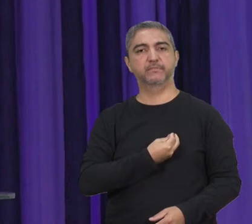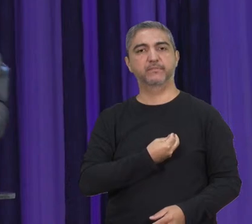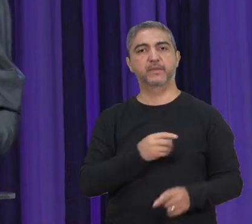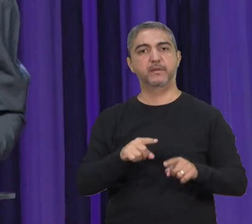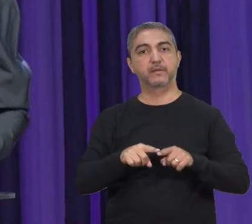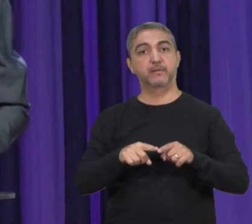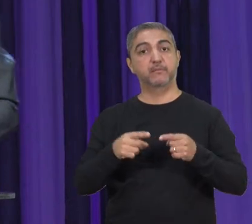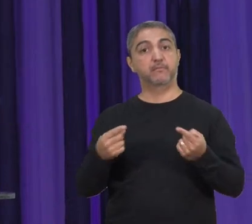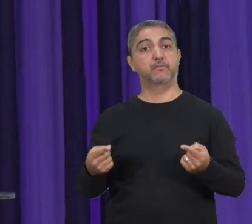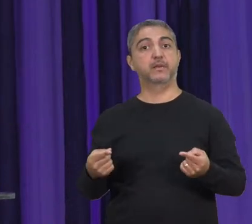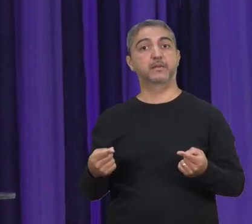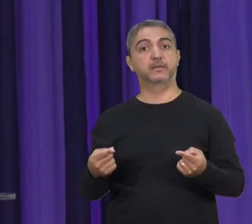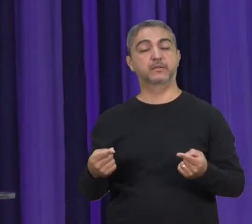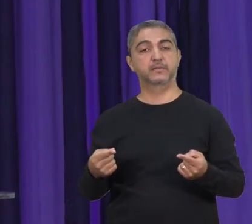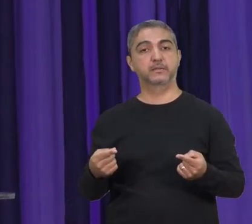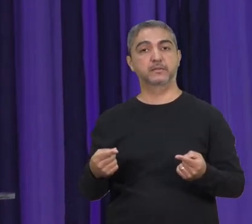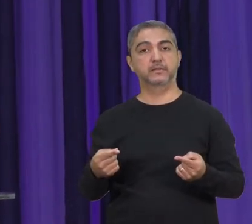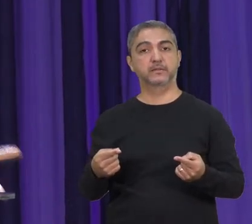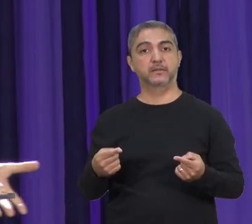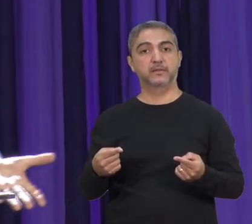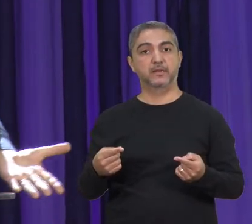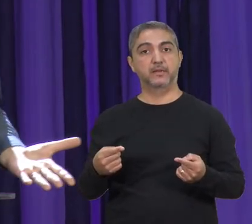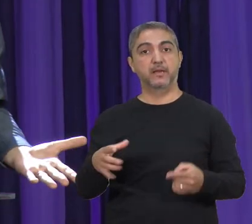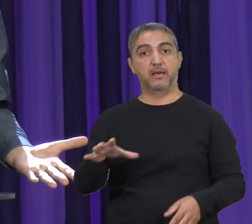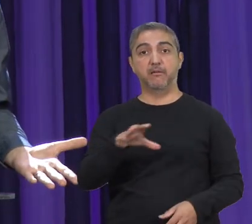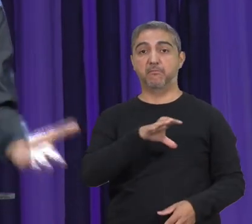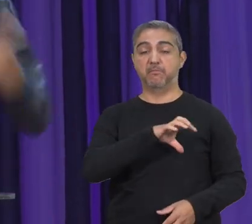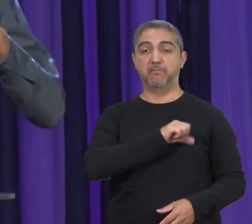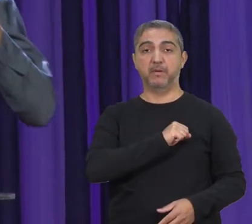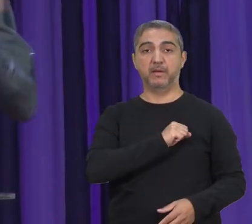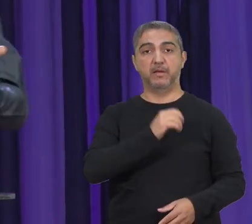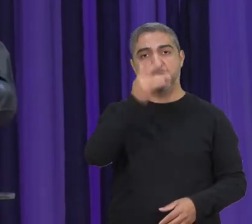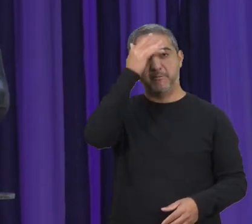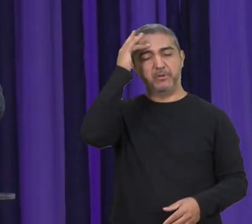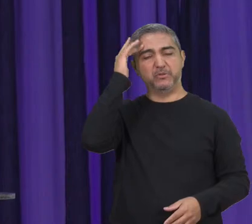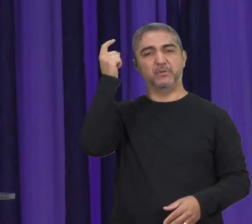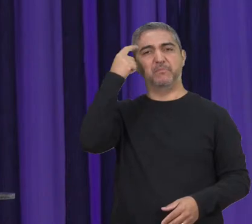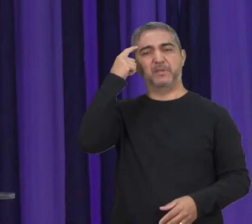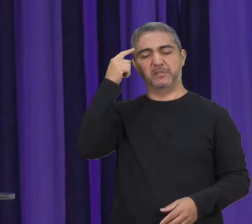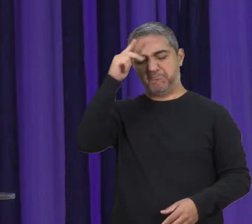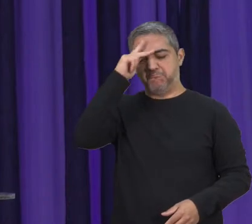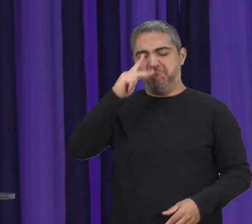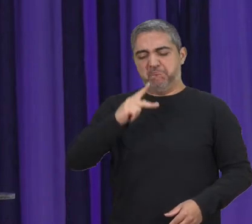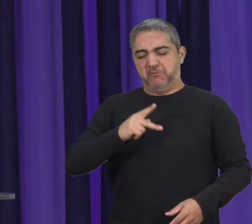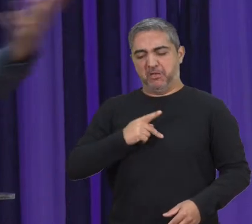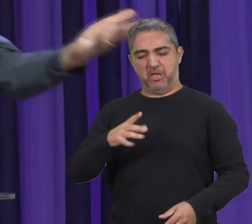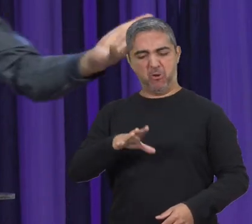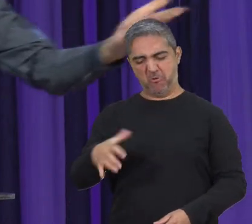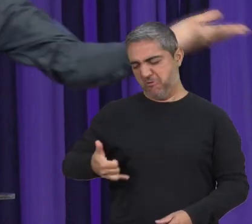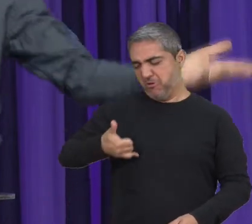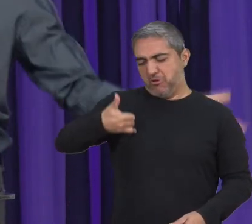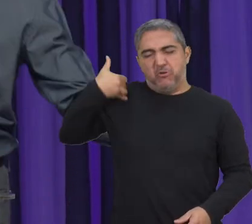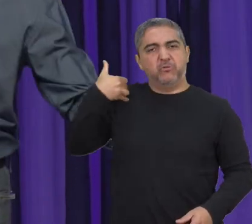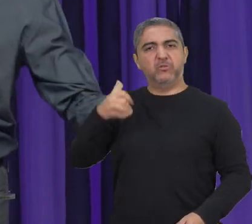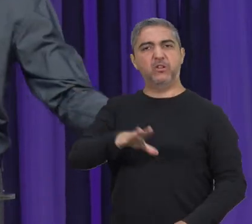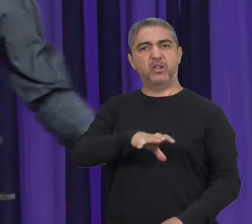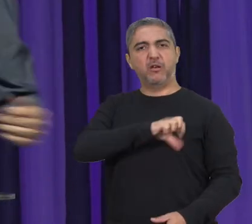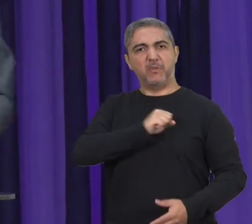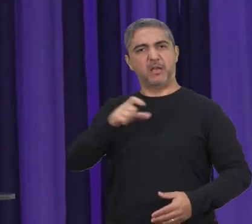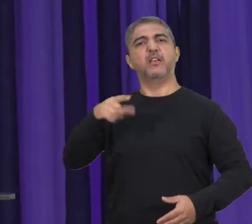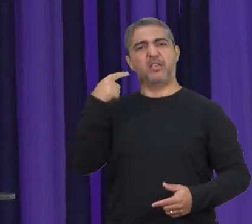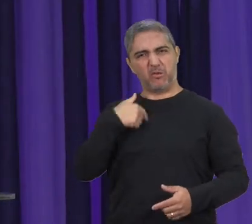Amar não é para aqueles que acham que são capazes de amar, que se orgulham da sua capacidade de amar as